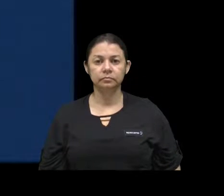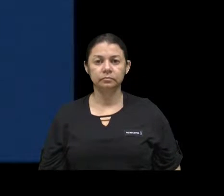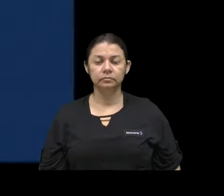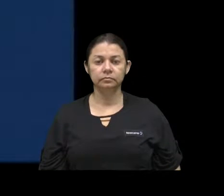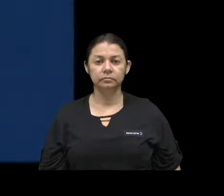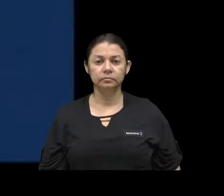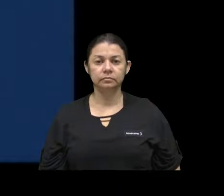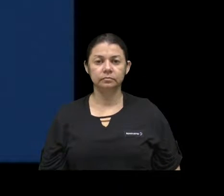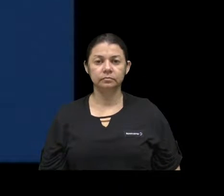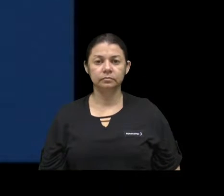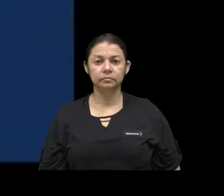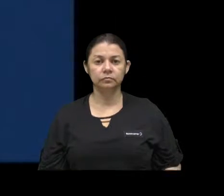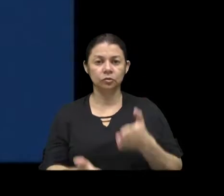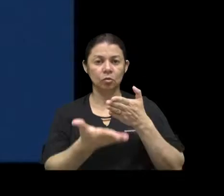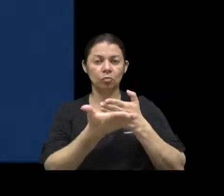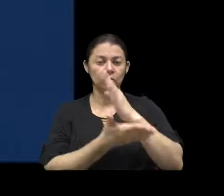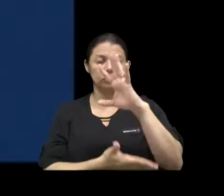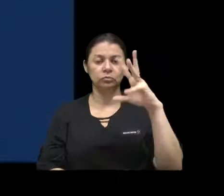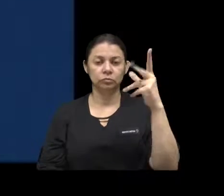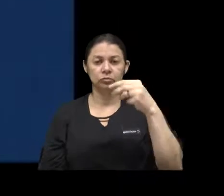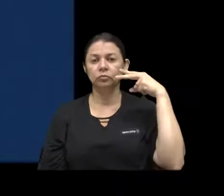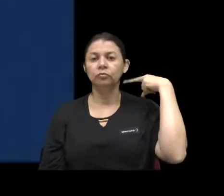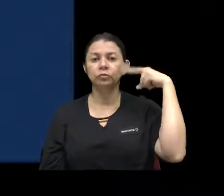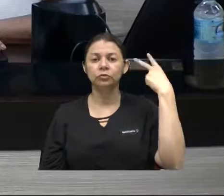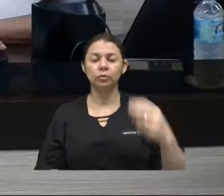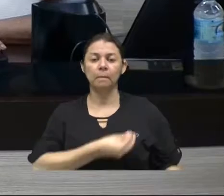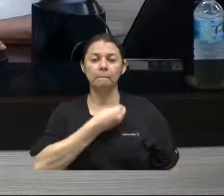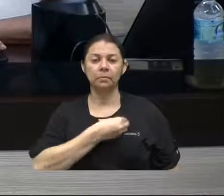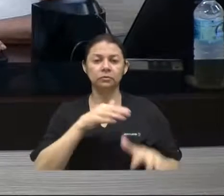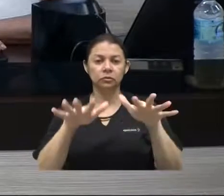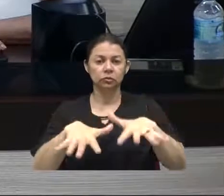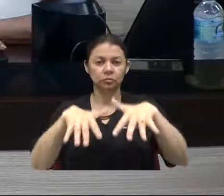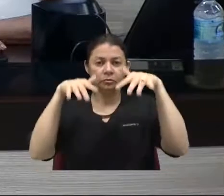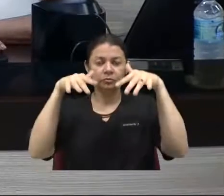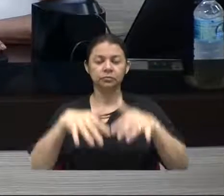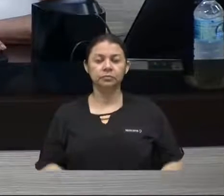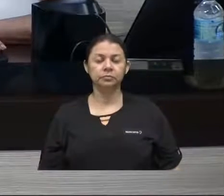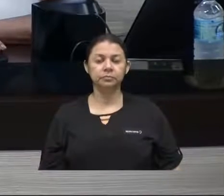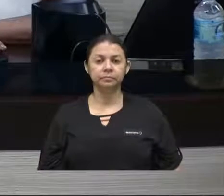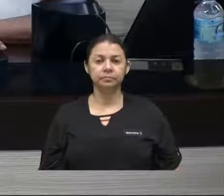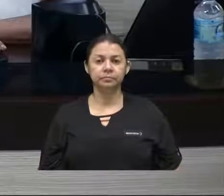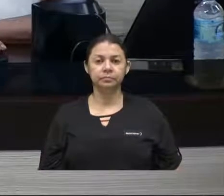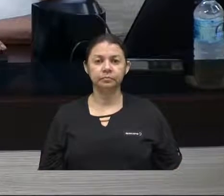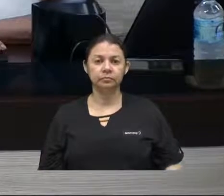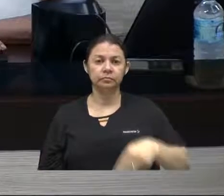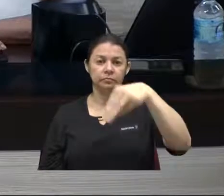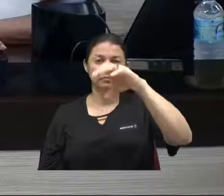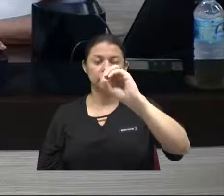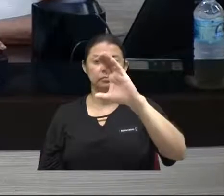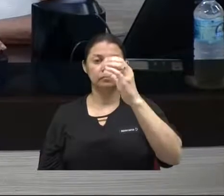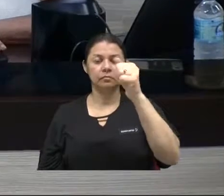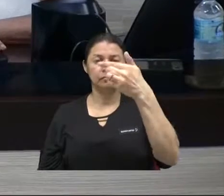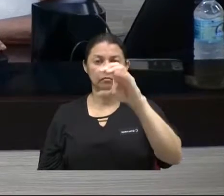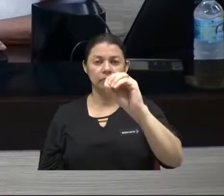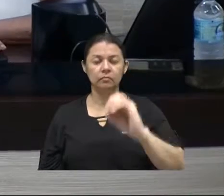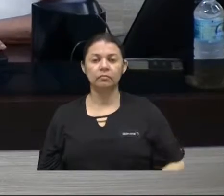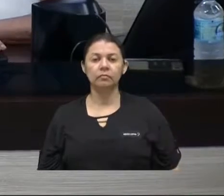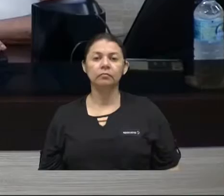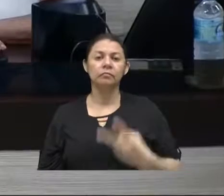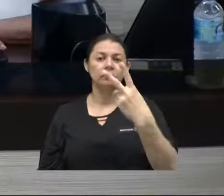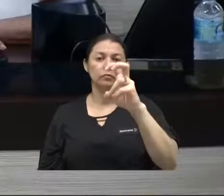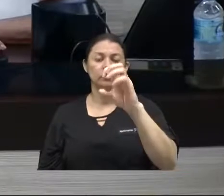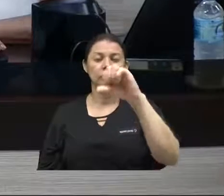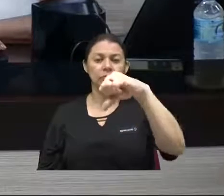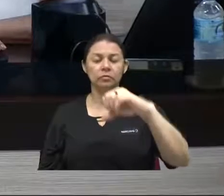A moção foi aprovada por todos os vereadores presentes no plenário. Próxima moção. 259, moção de